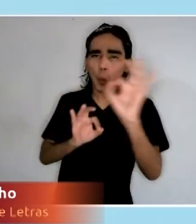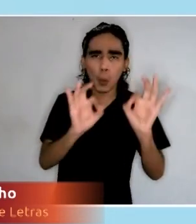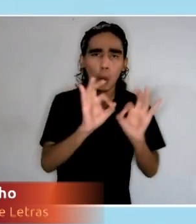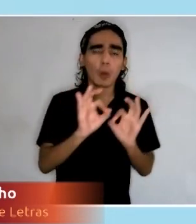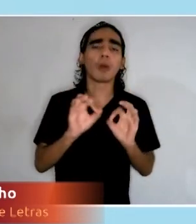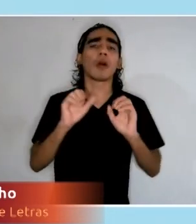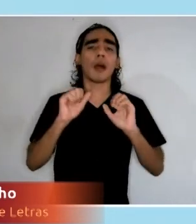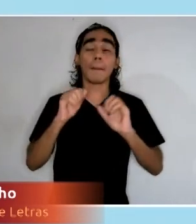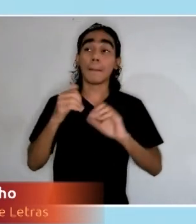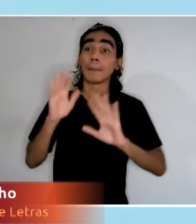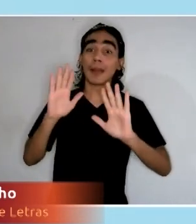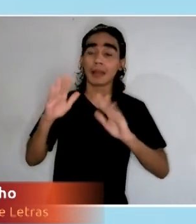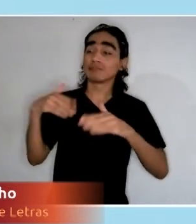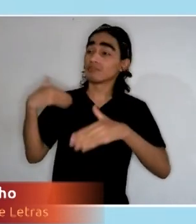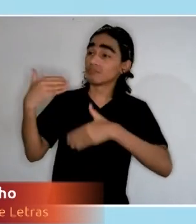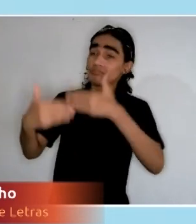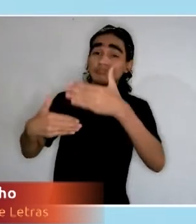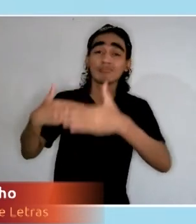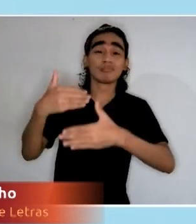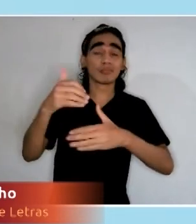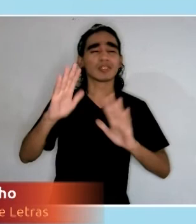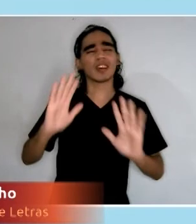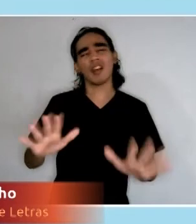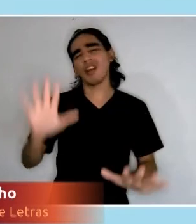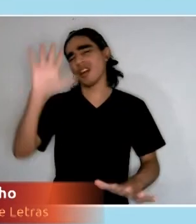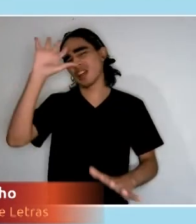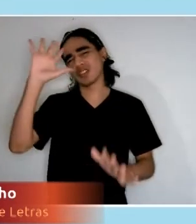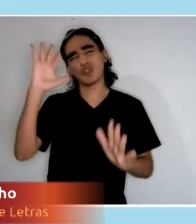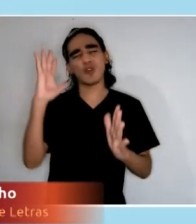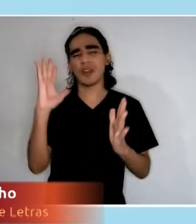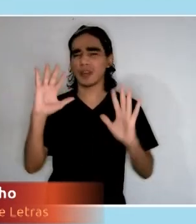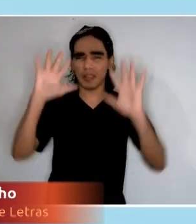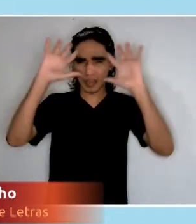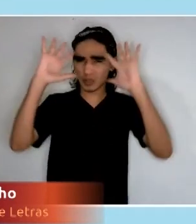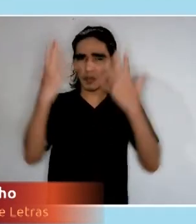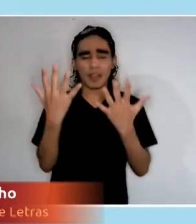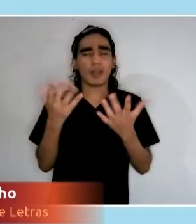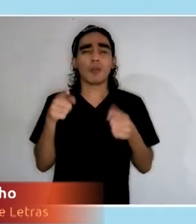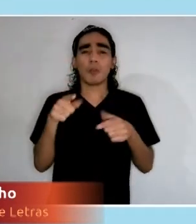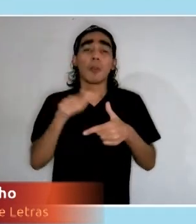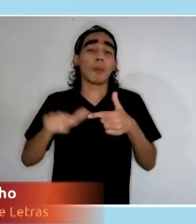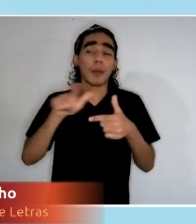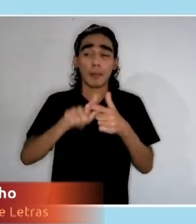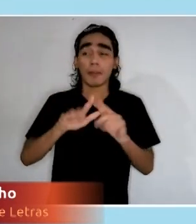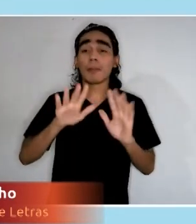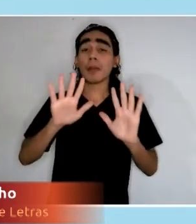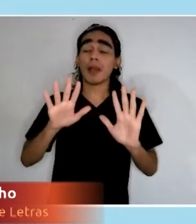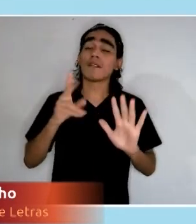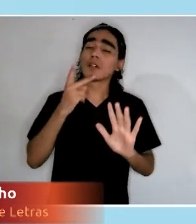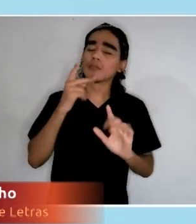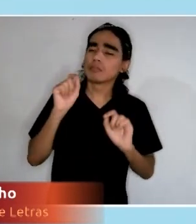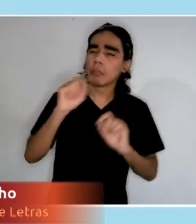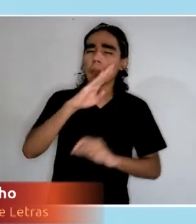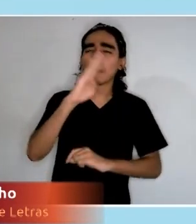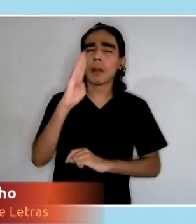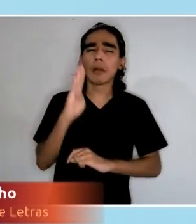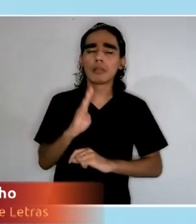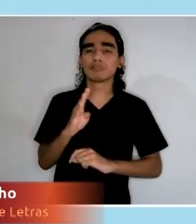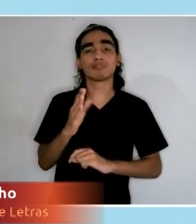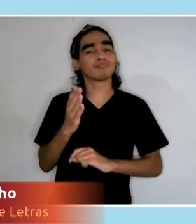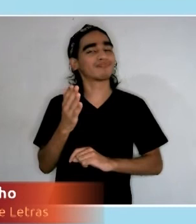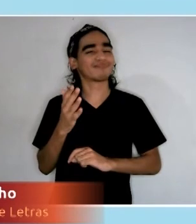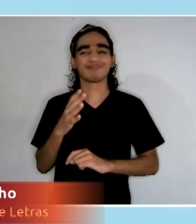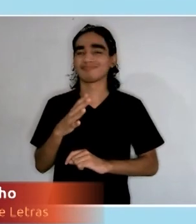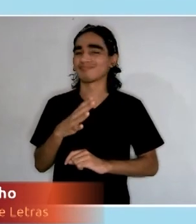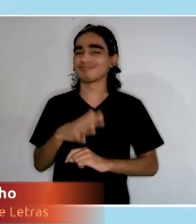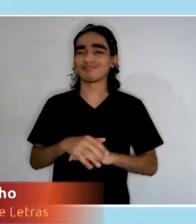em fome, como se tivesse já resolvido o problema. E é aquilo que eu falei, o Brasil simplesmente se descuidou,